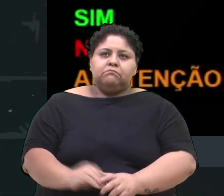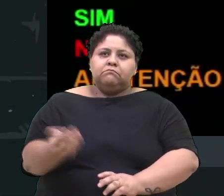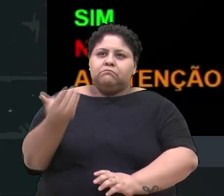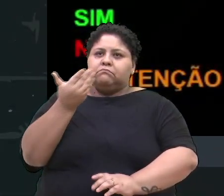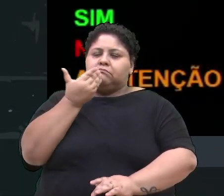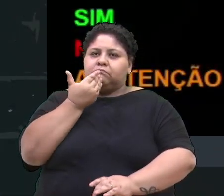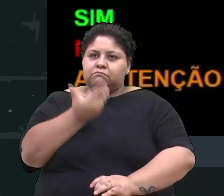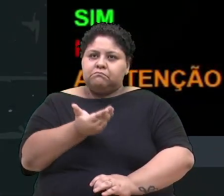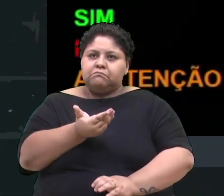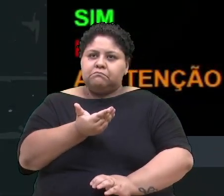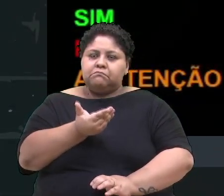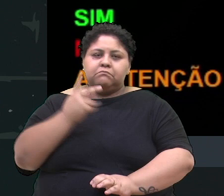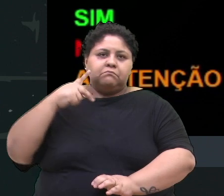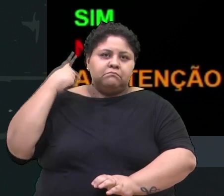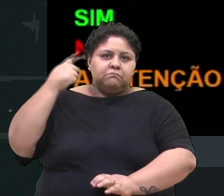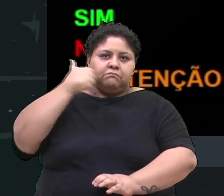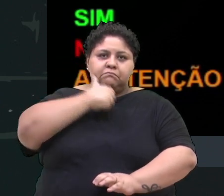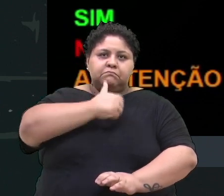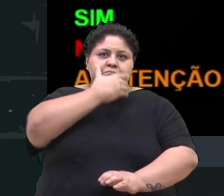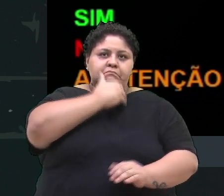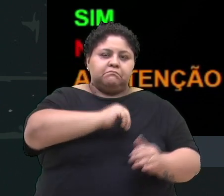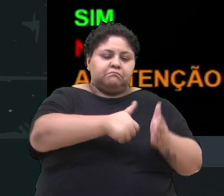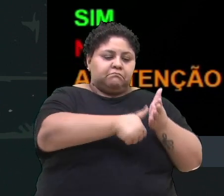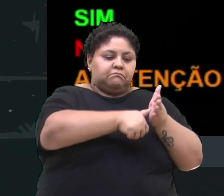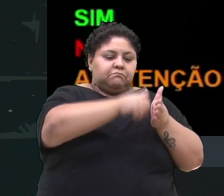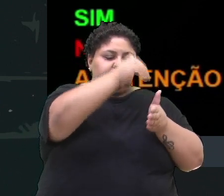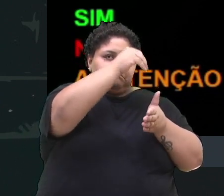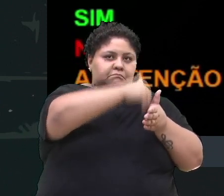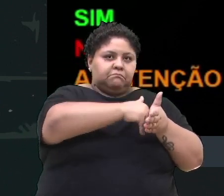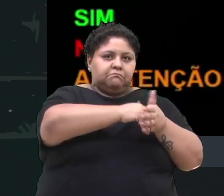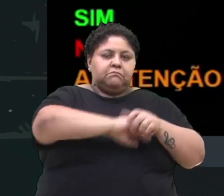Solicito, vereadores e vereadoras, que registrem seus votos.